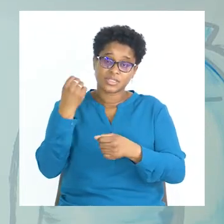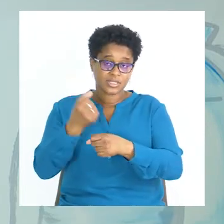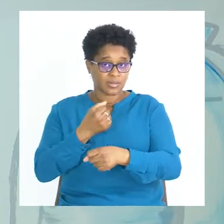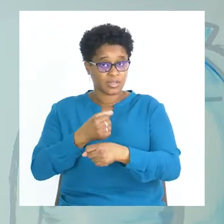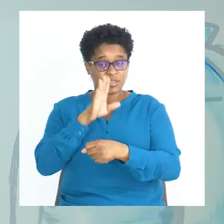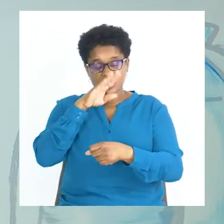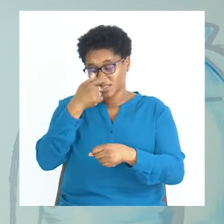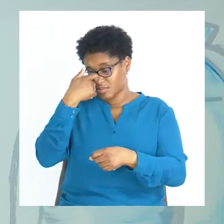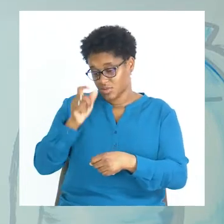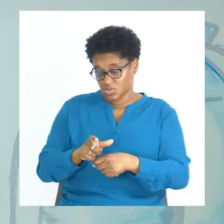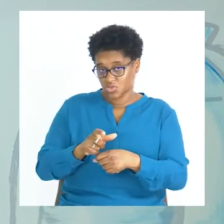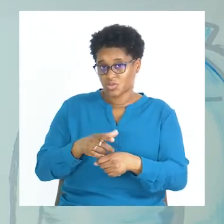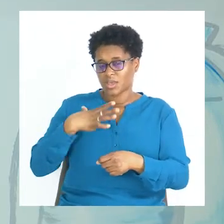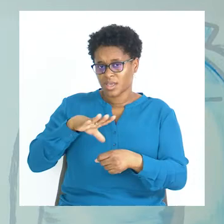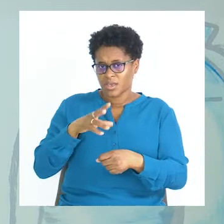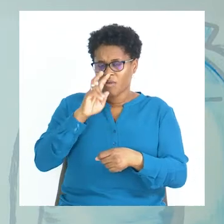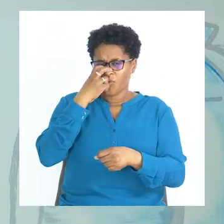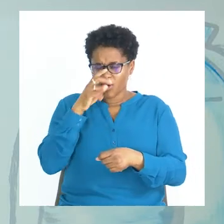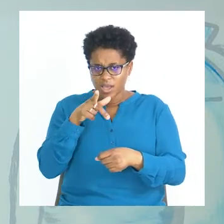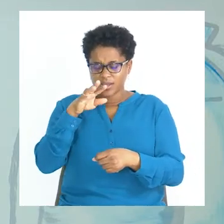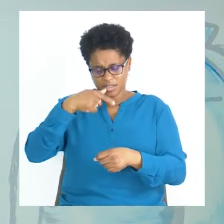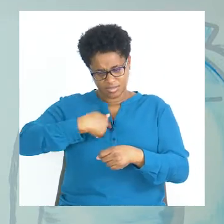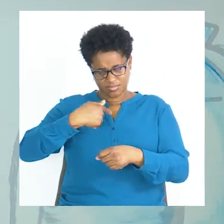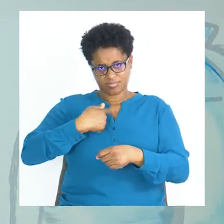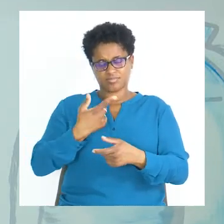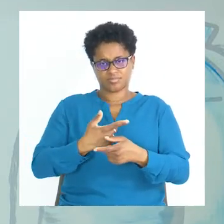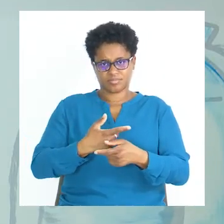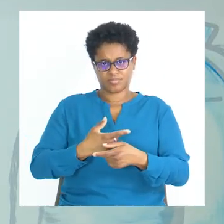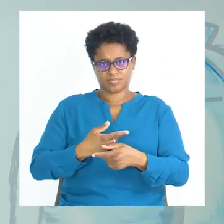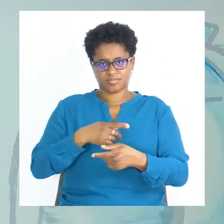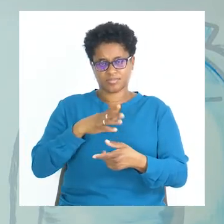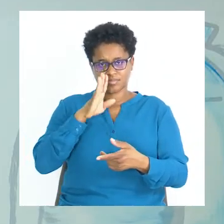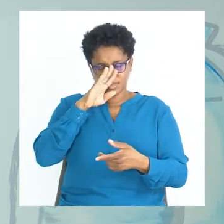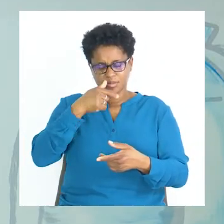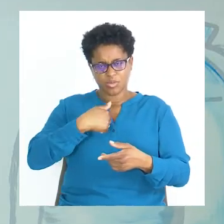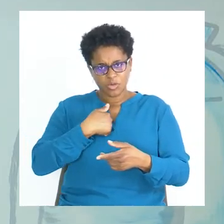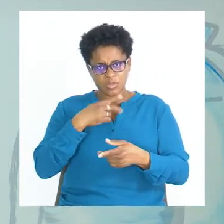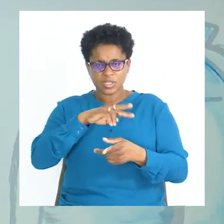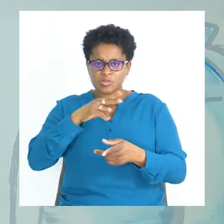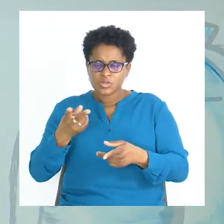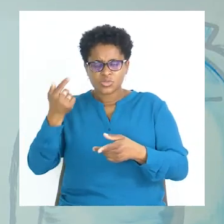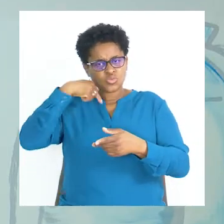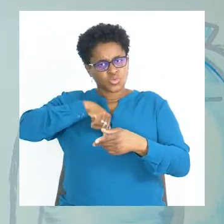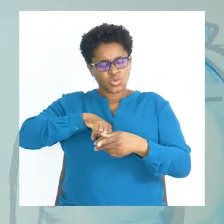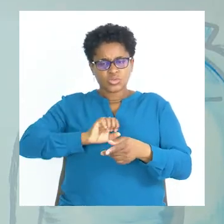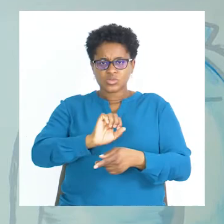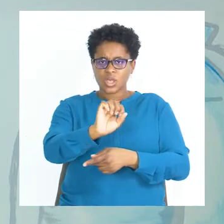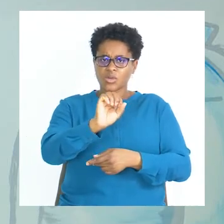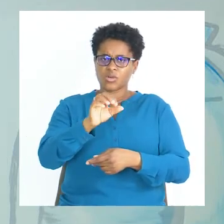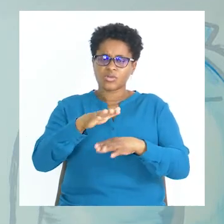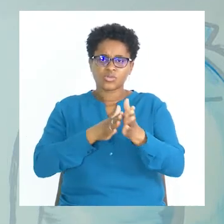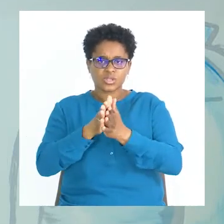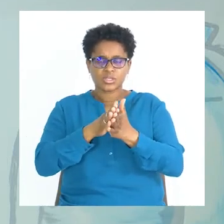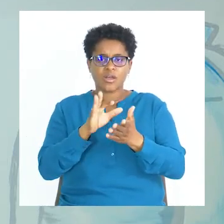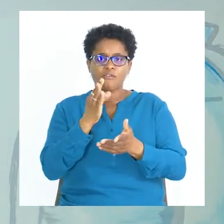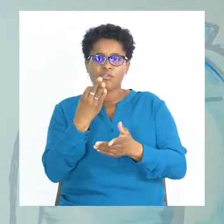Se a pessoa quer focar em si própria e transmitir todo o seu interior, então faz uso da